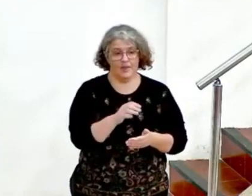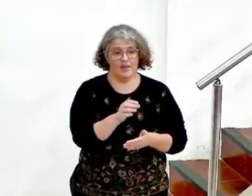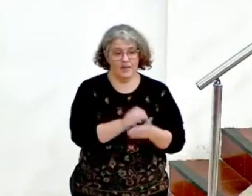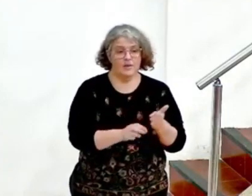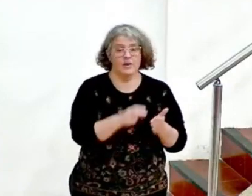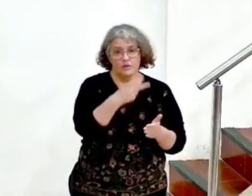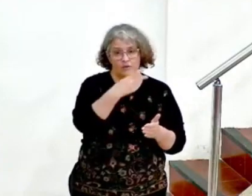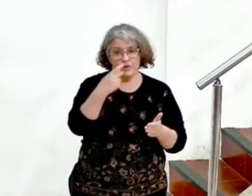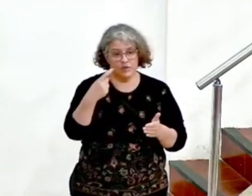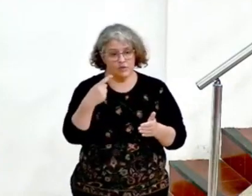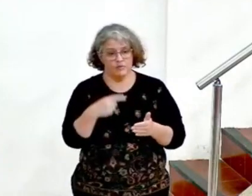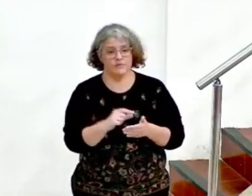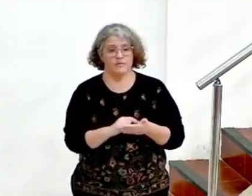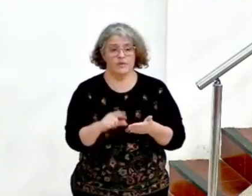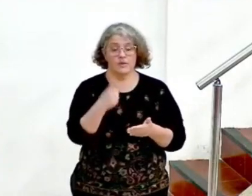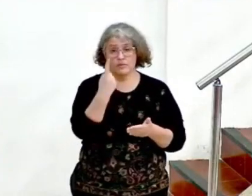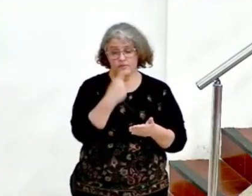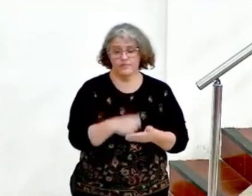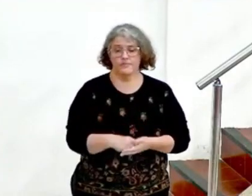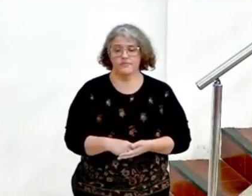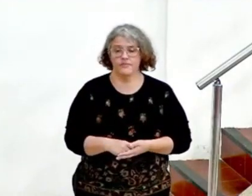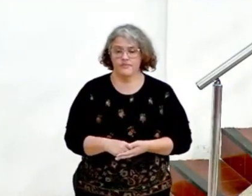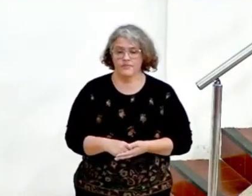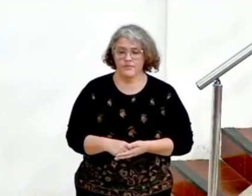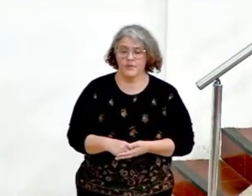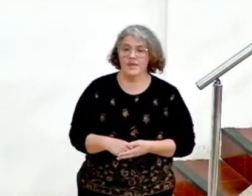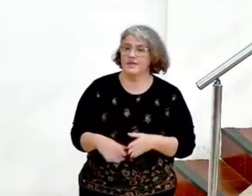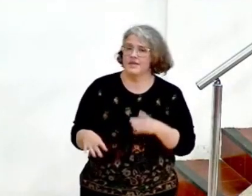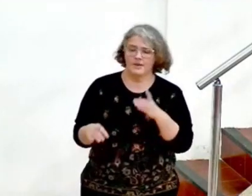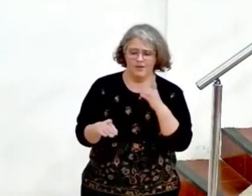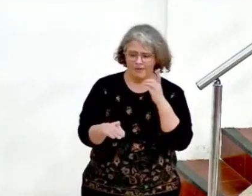Sara. Esse encontro tão esperado chegou.